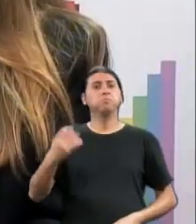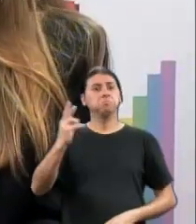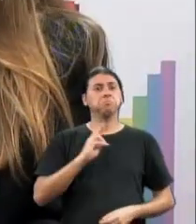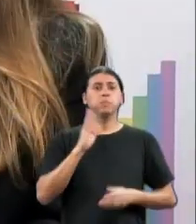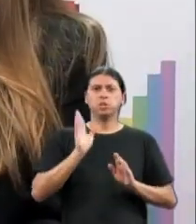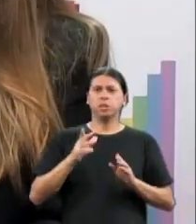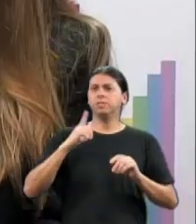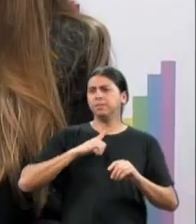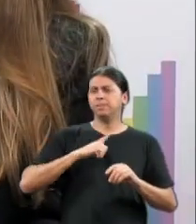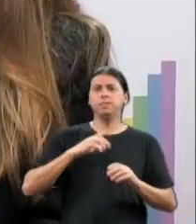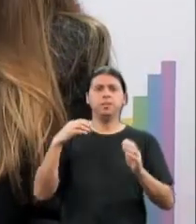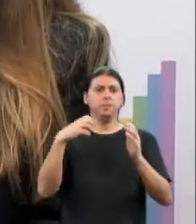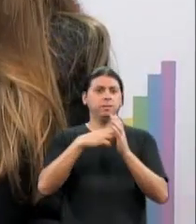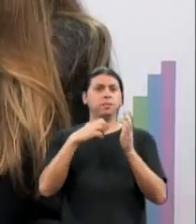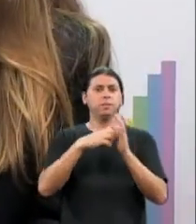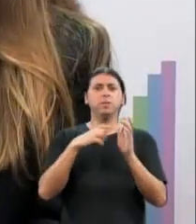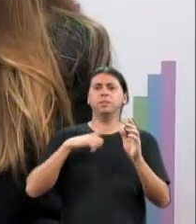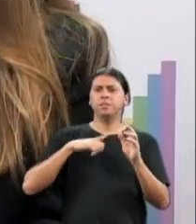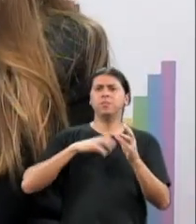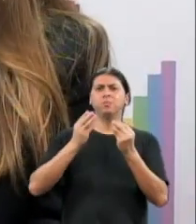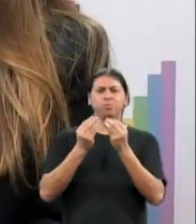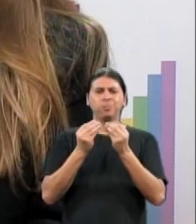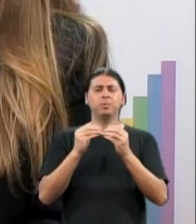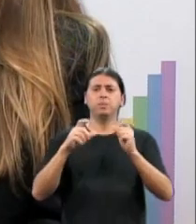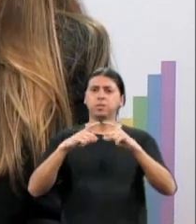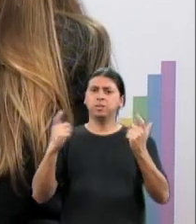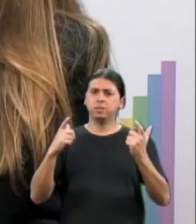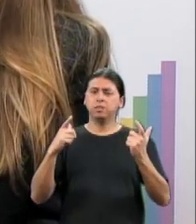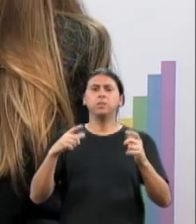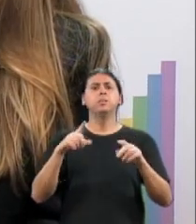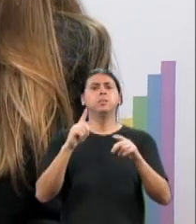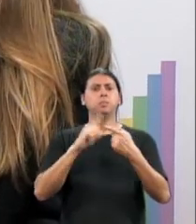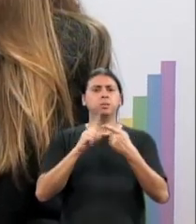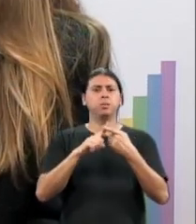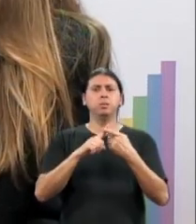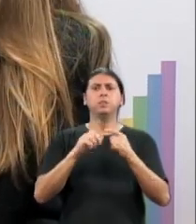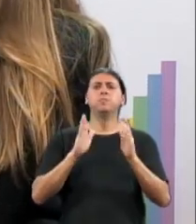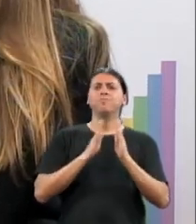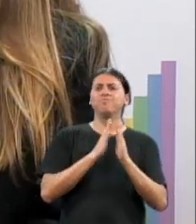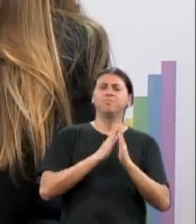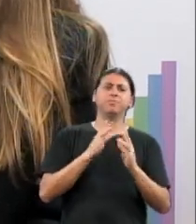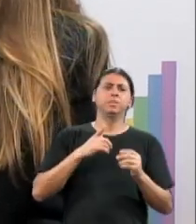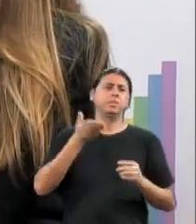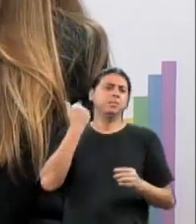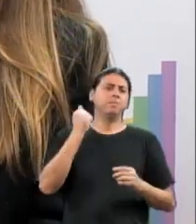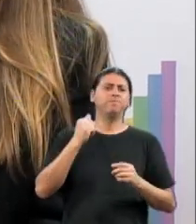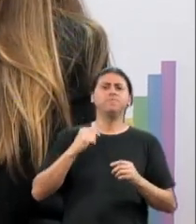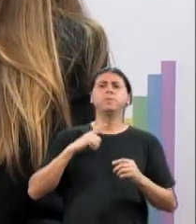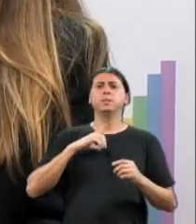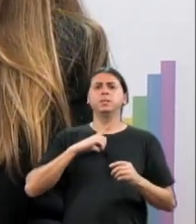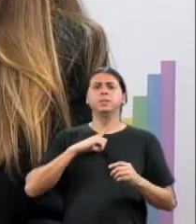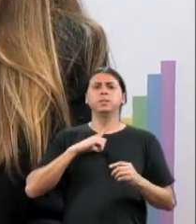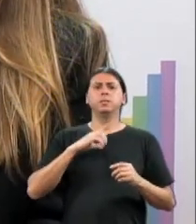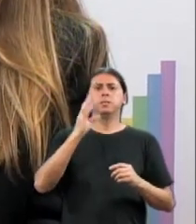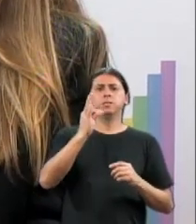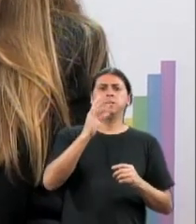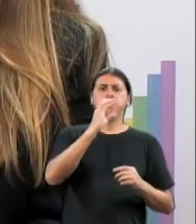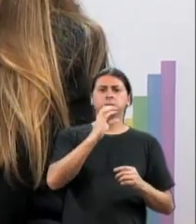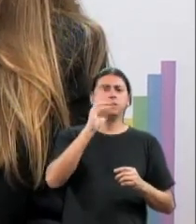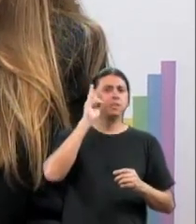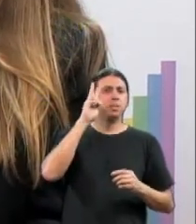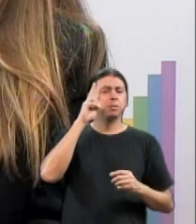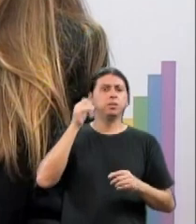enfrenta de novo uma barreira grande nas escolas, que não é muito diferente do que houve quando nós tínhamos os PCs nas escolas, os